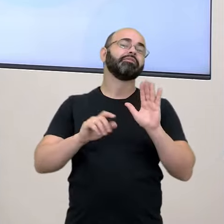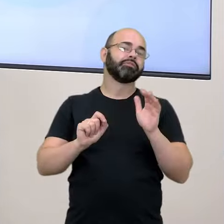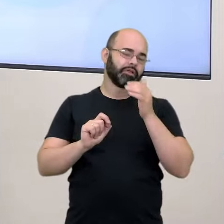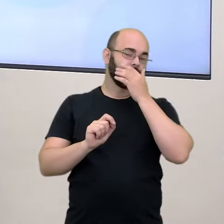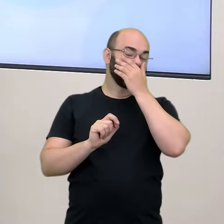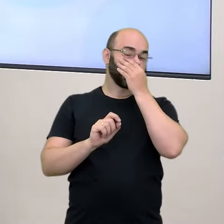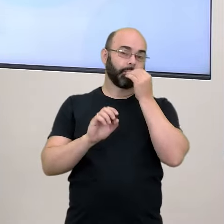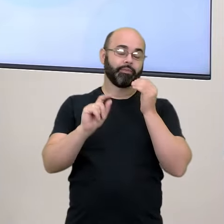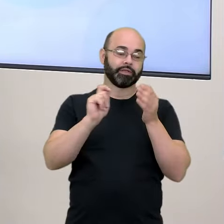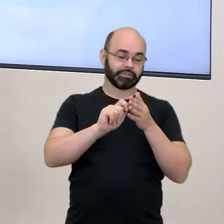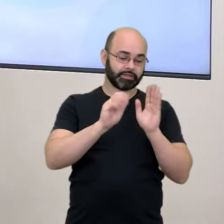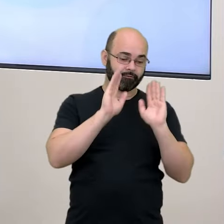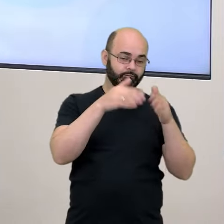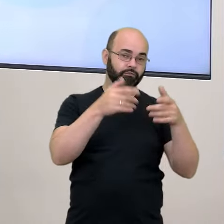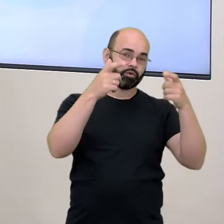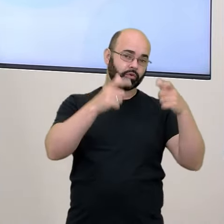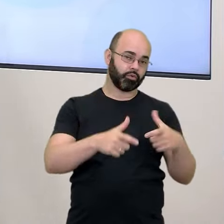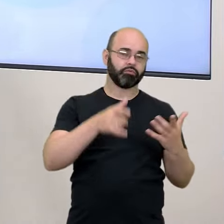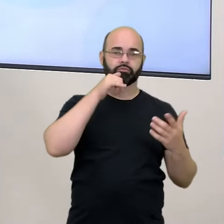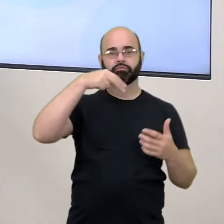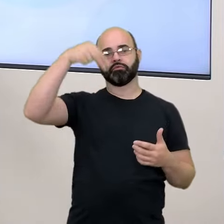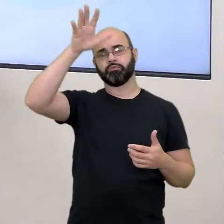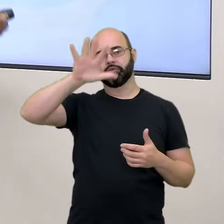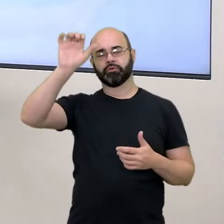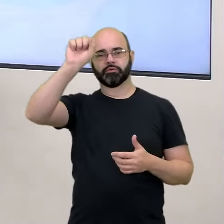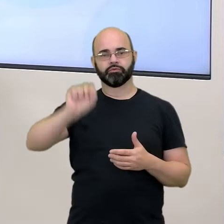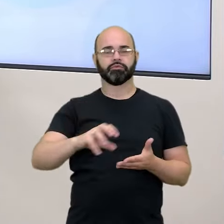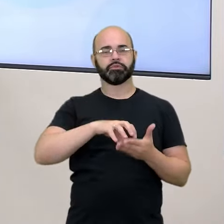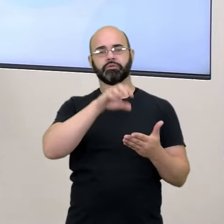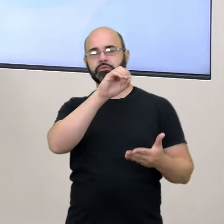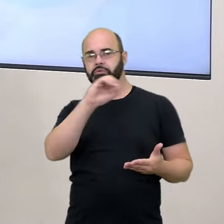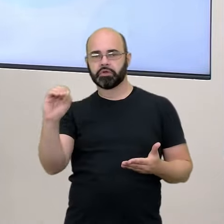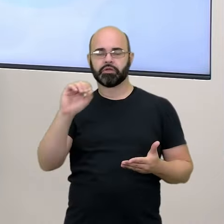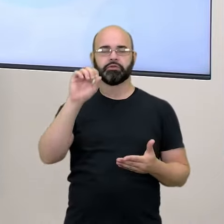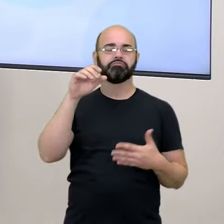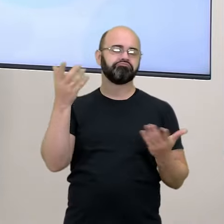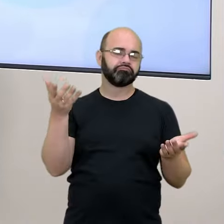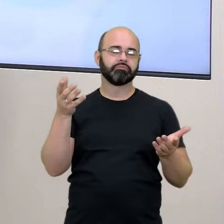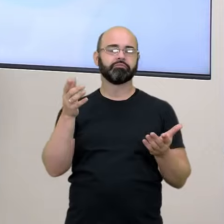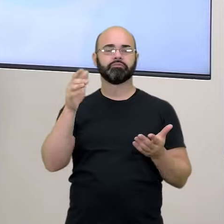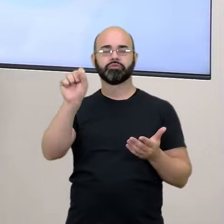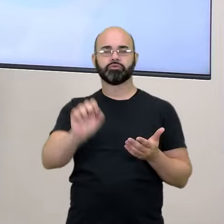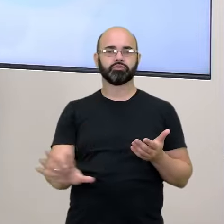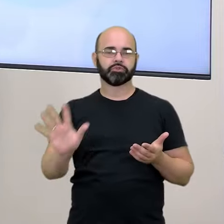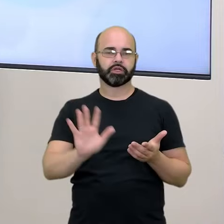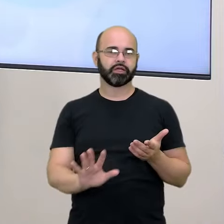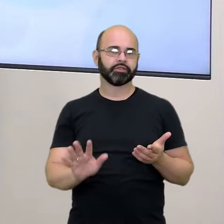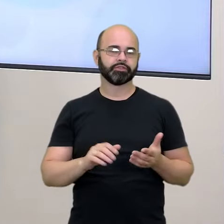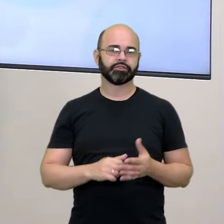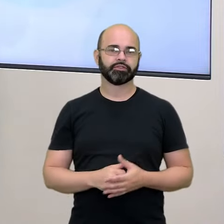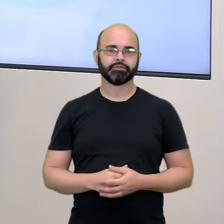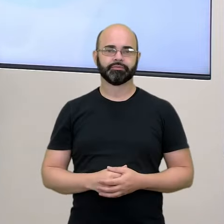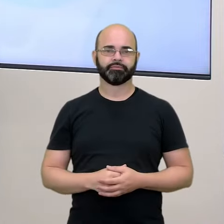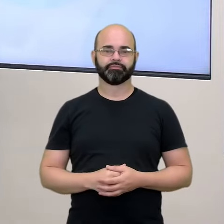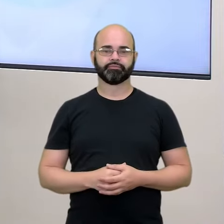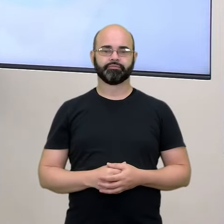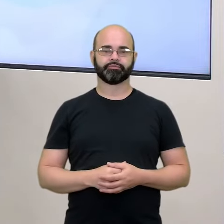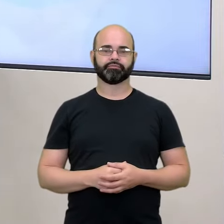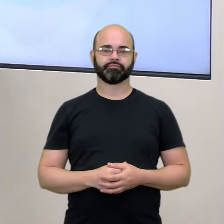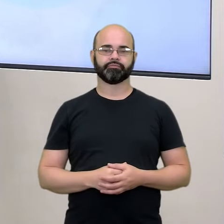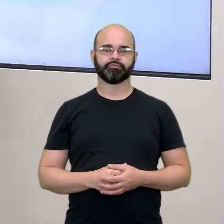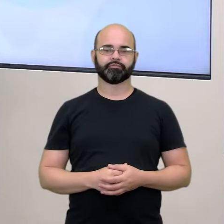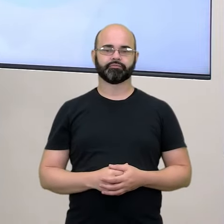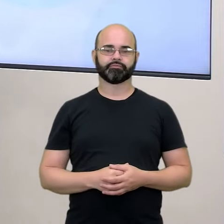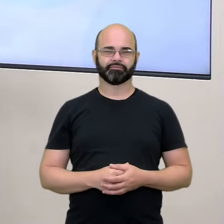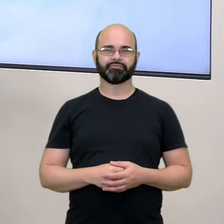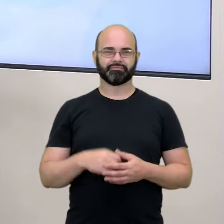grandes centros, do Nordeste, do Sudeste, do Sul, do Centro-Oeste? De onde essas pessoas escrevem? Quais são as árvores que